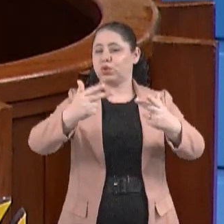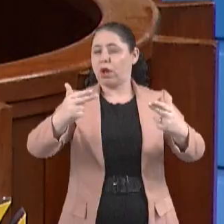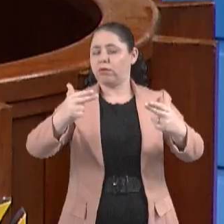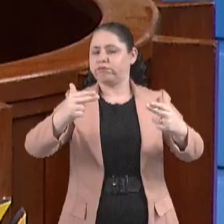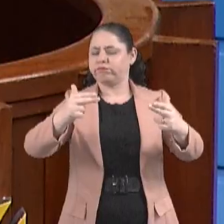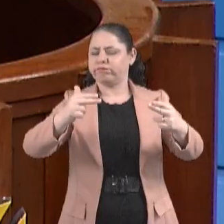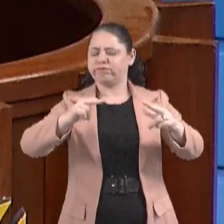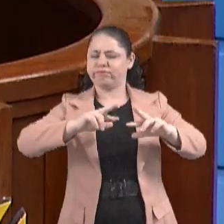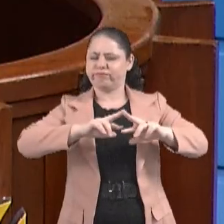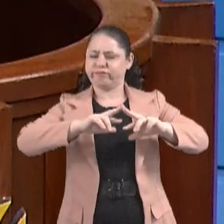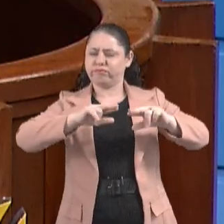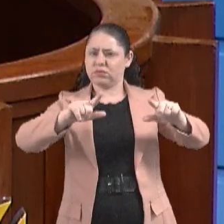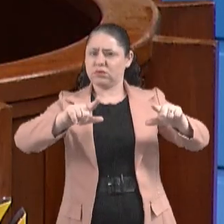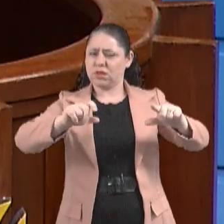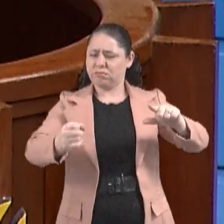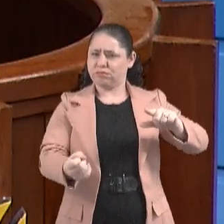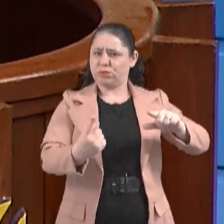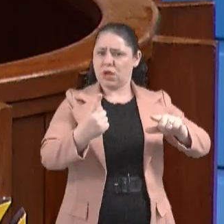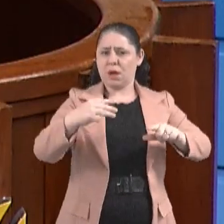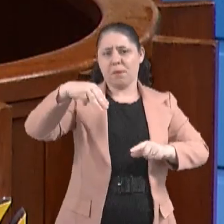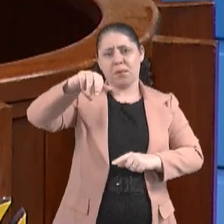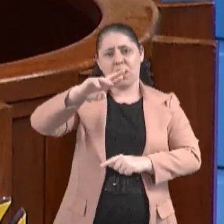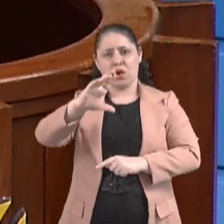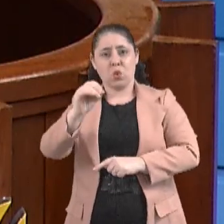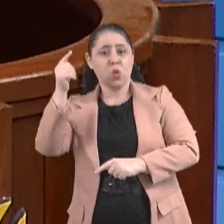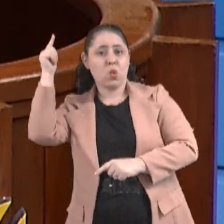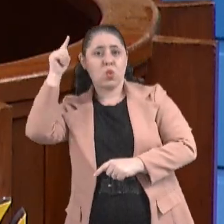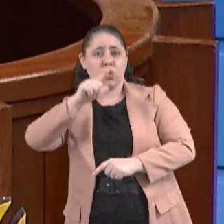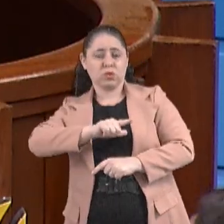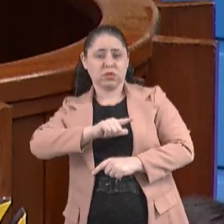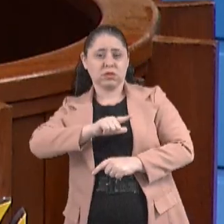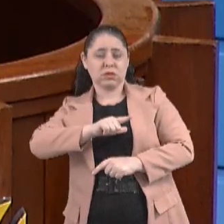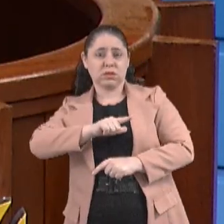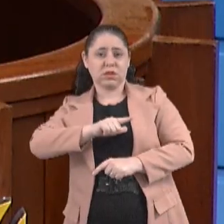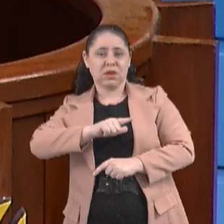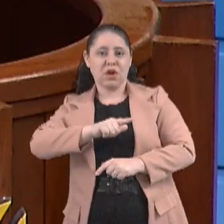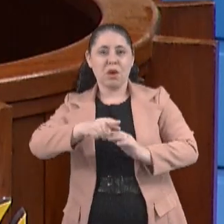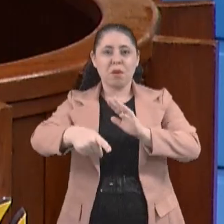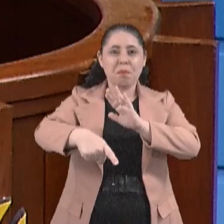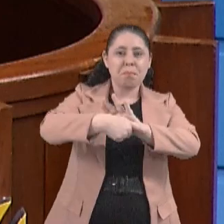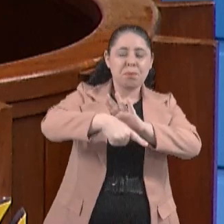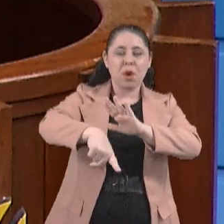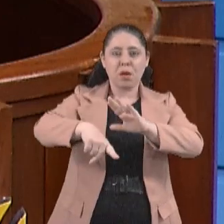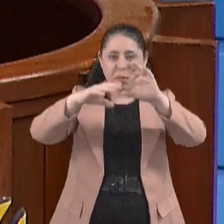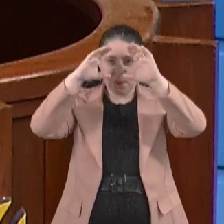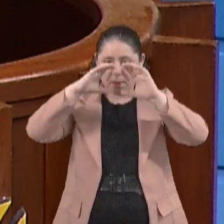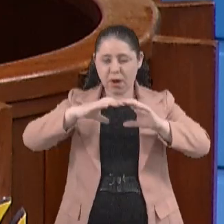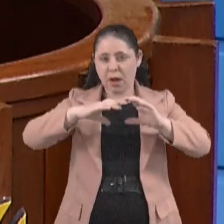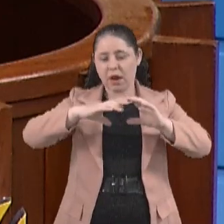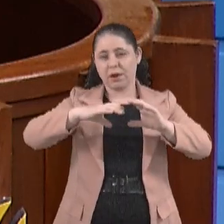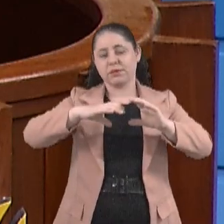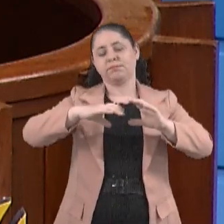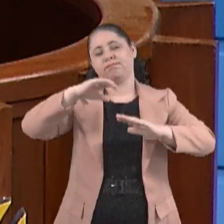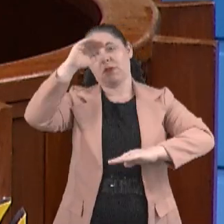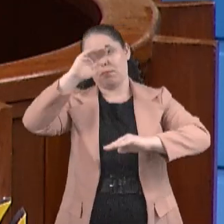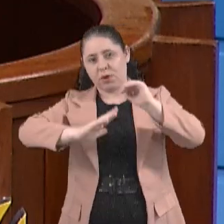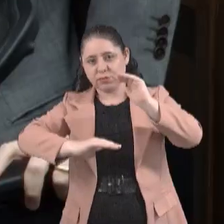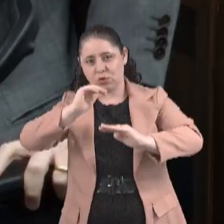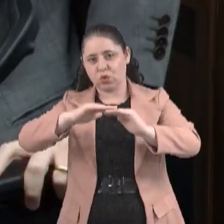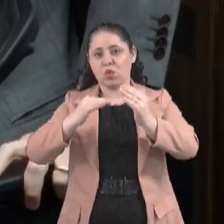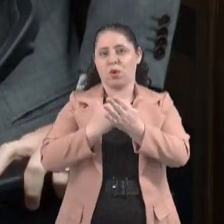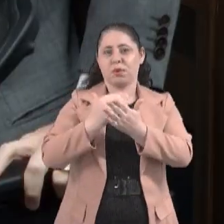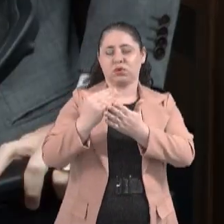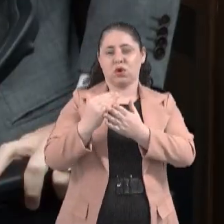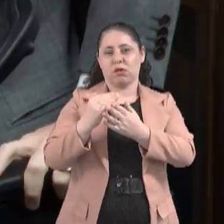começaram a mudar. Quando Marco Antônio conseguiu a cidadania brasileira e estabilizou-se profissionalmente,